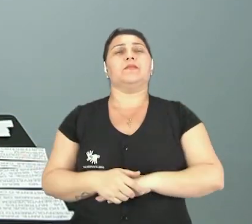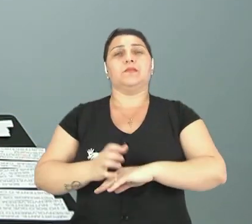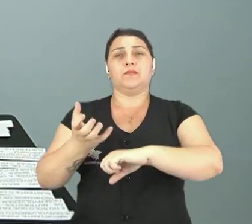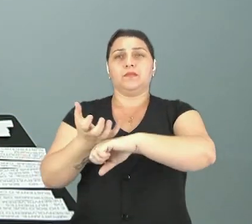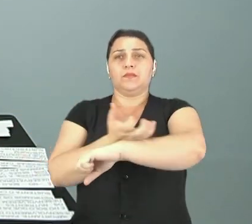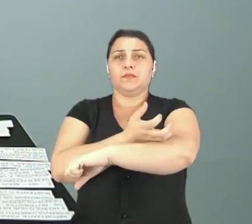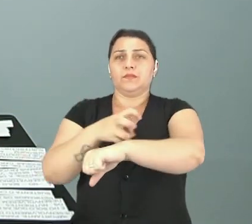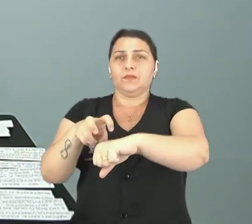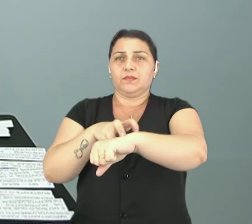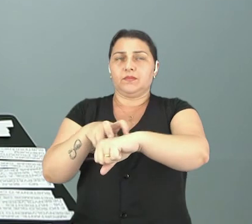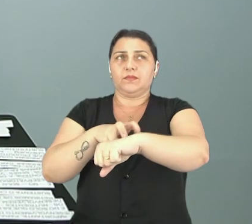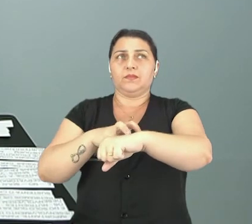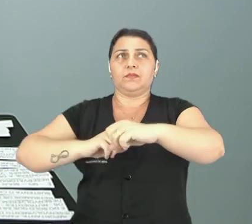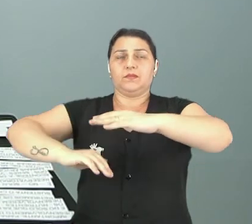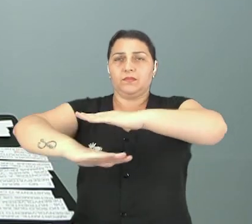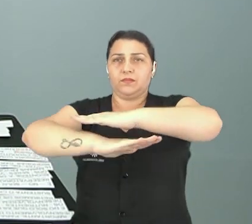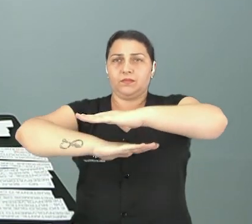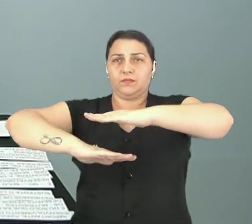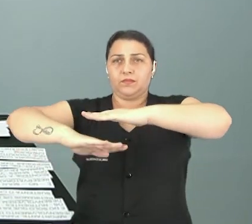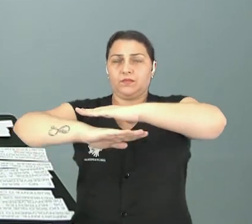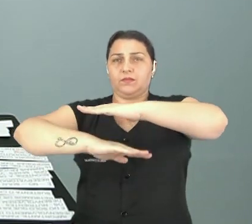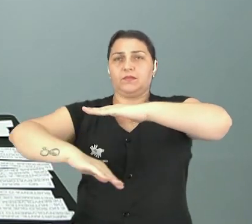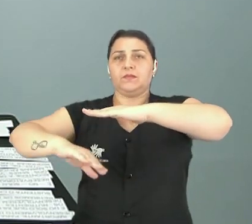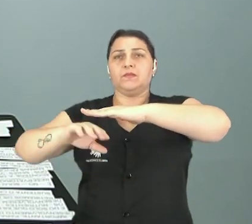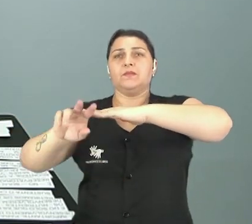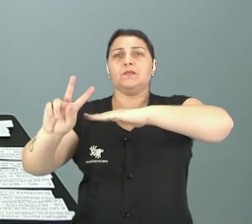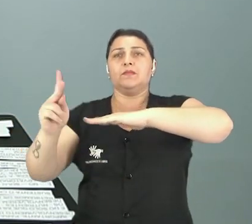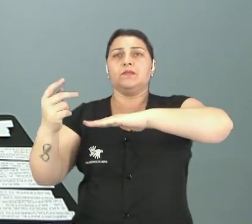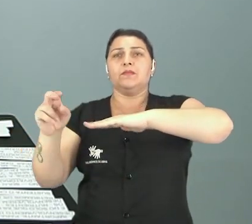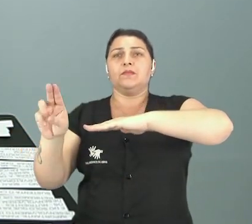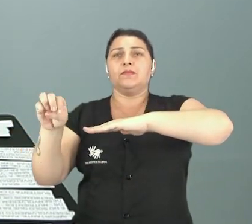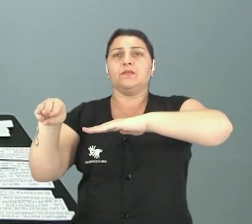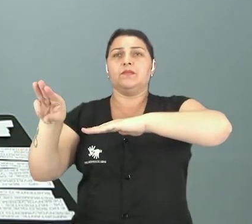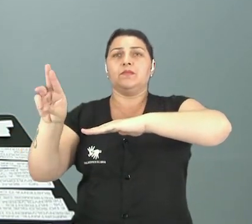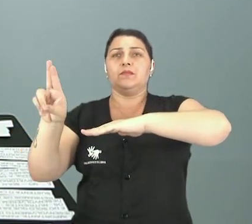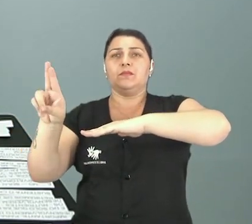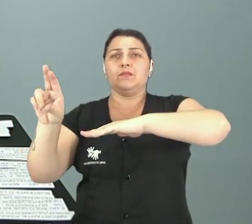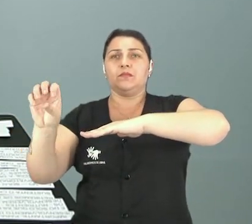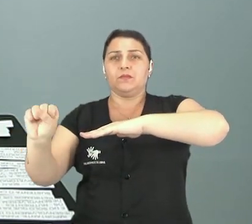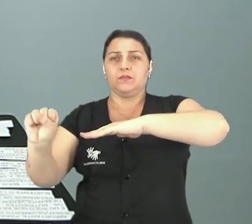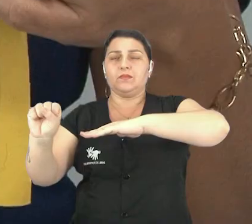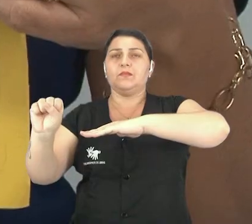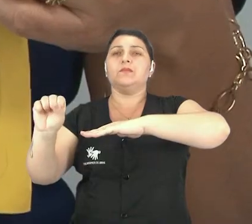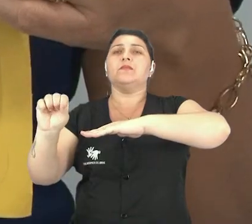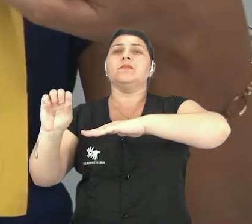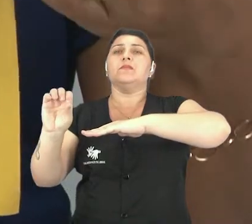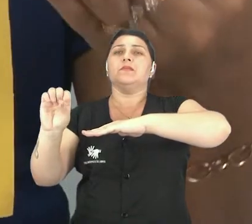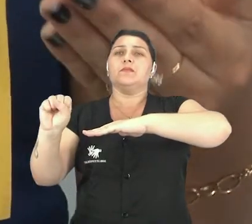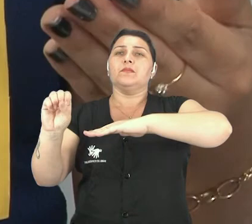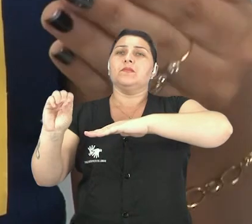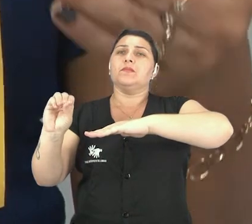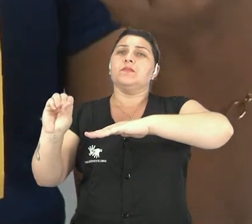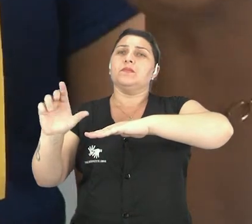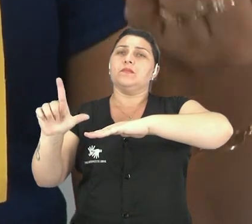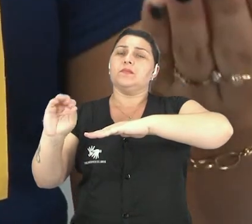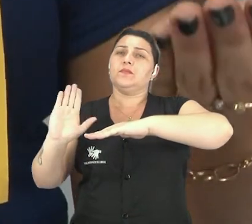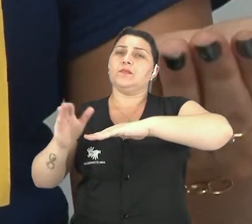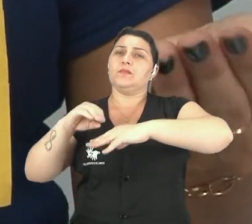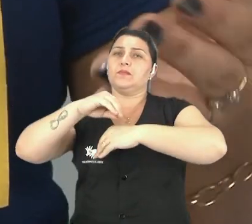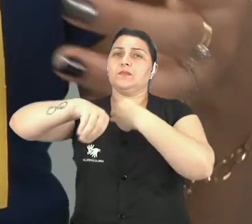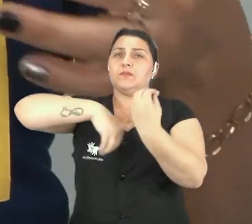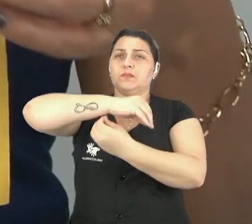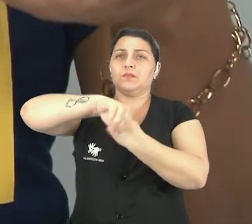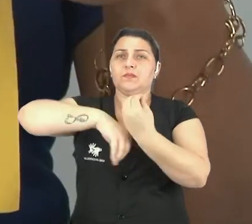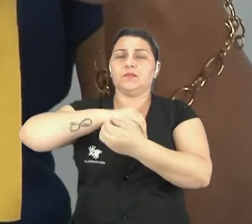a vegetação e um pouquinho mais embaixo nós temos o humus, que é esse solo que já foi misturado junto